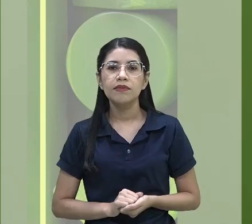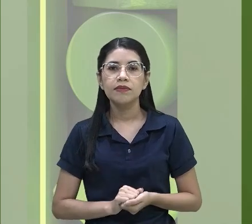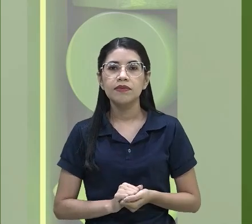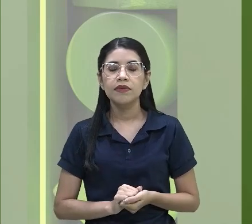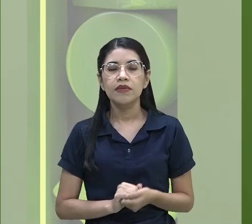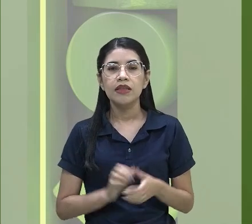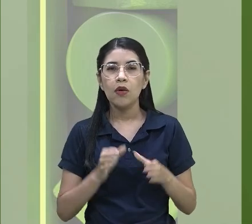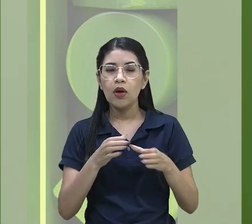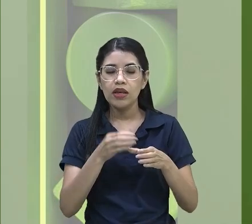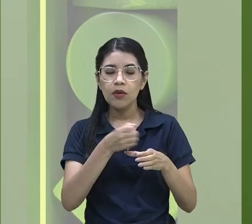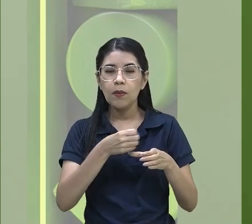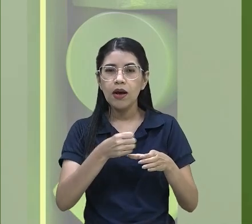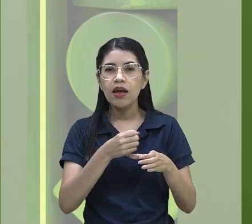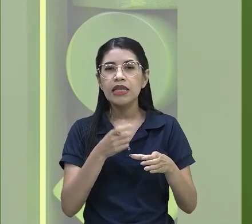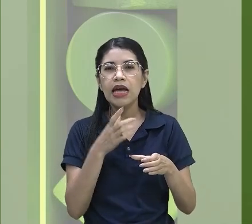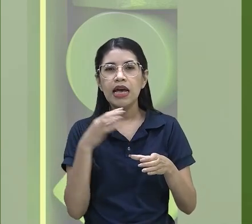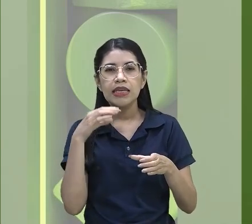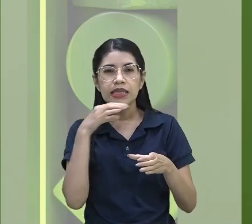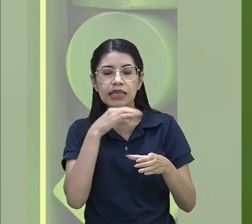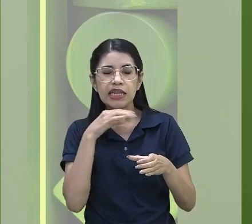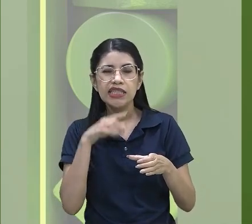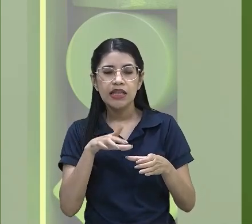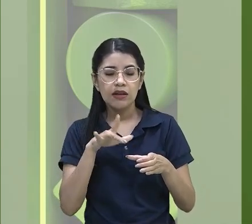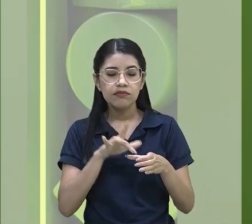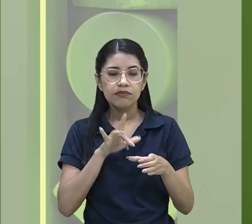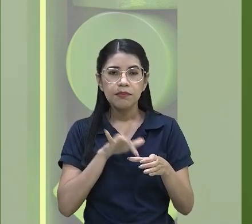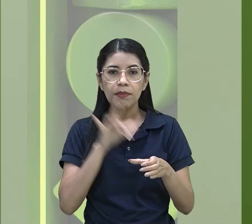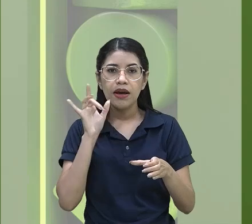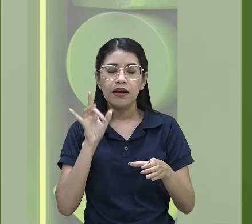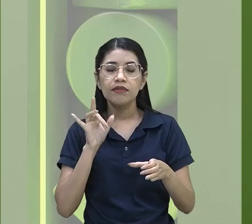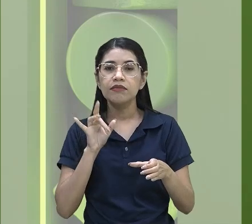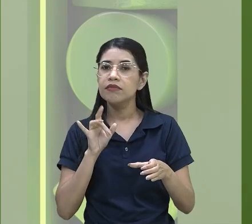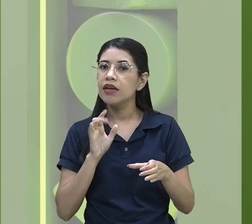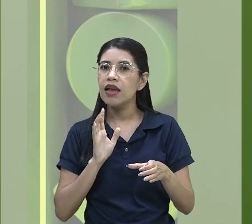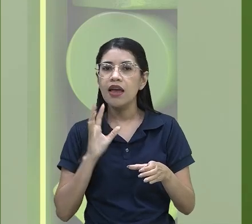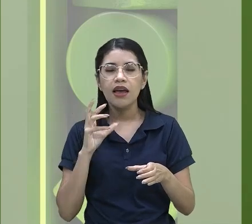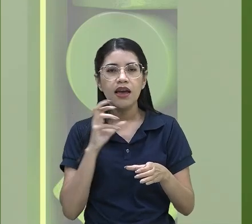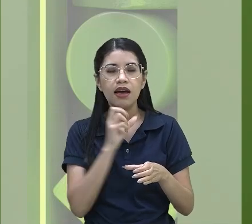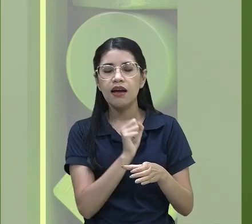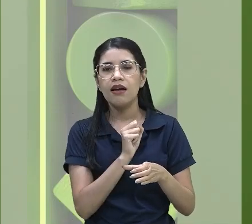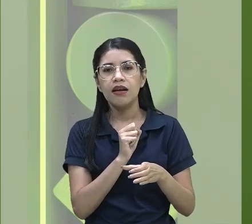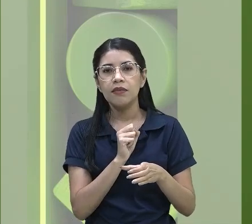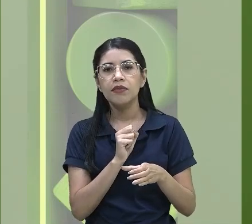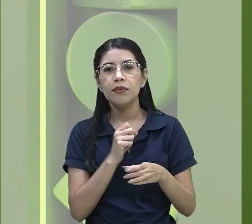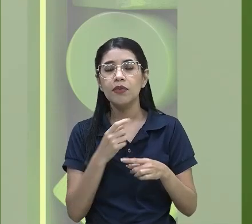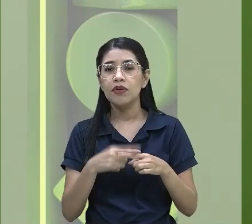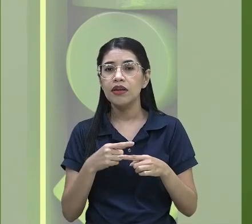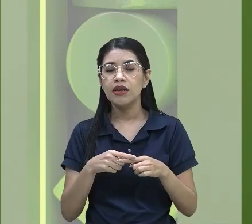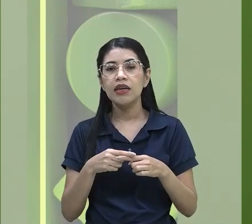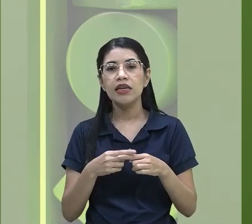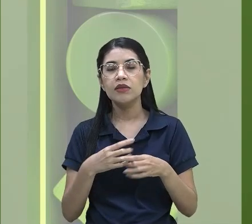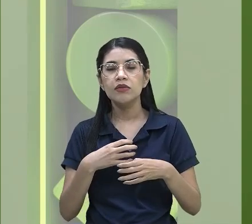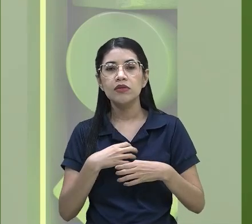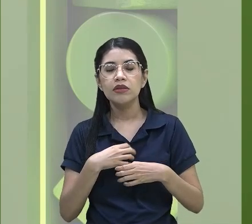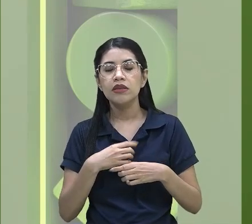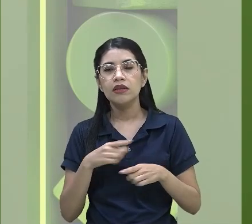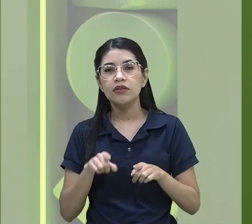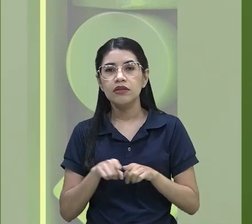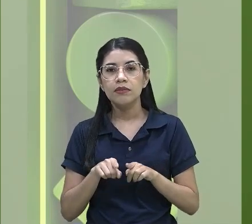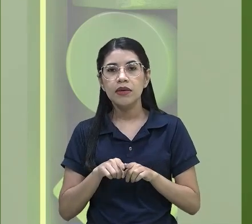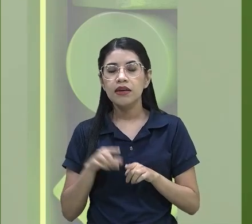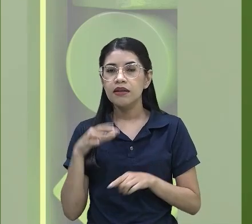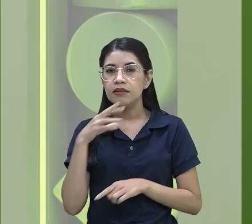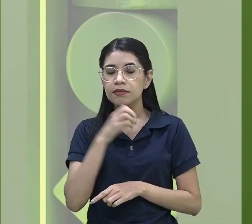e rapidinho tem aquela sensação de você tirar, né, aquele movimento reflexo de